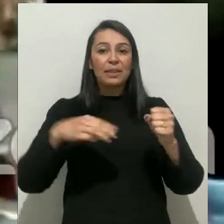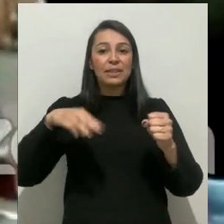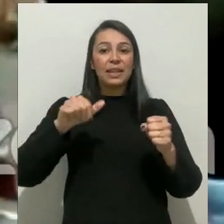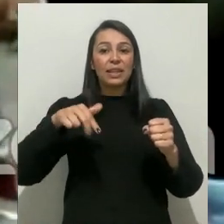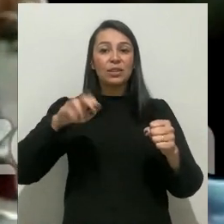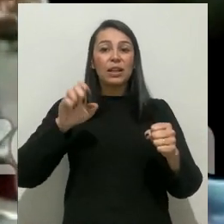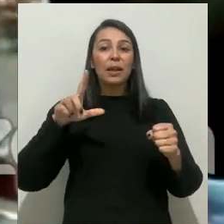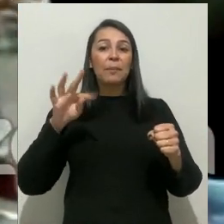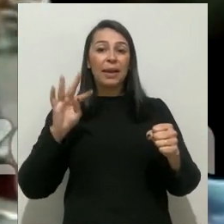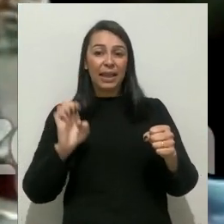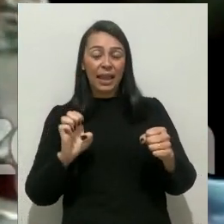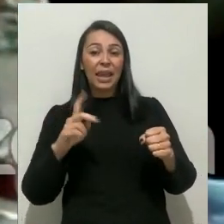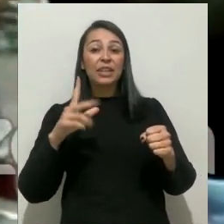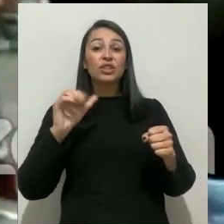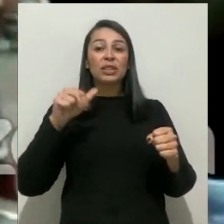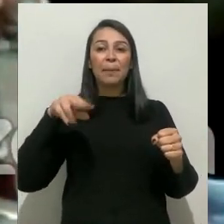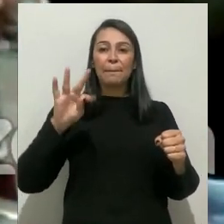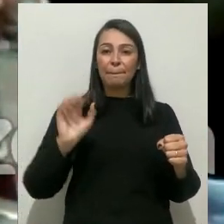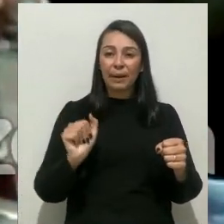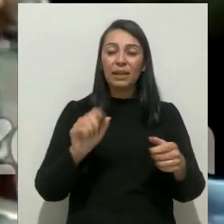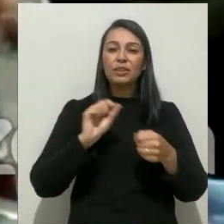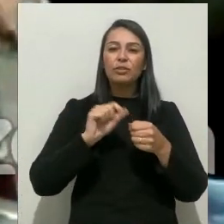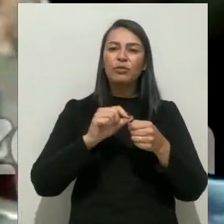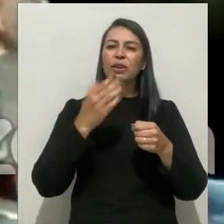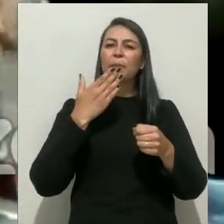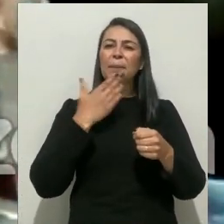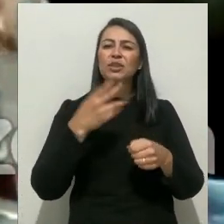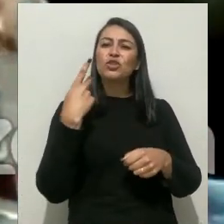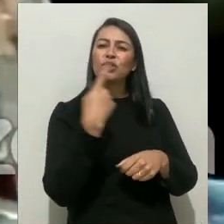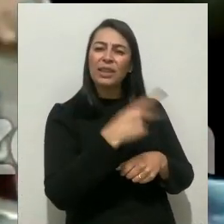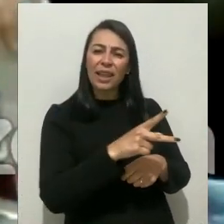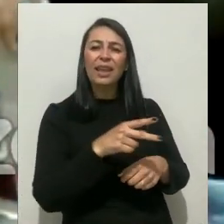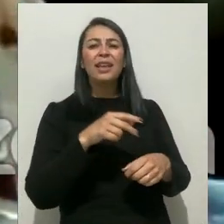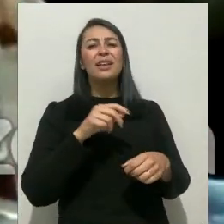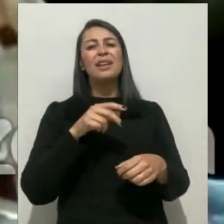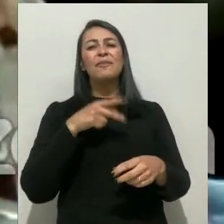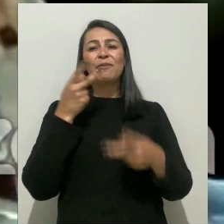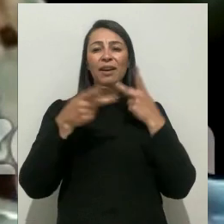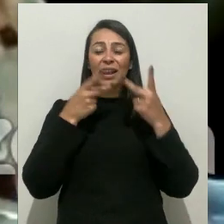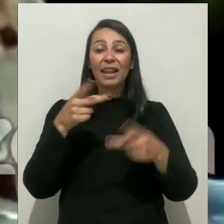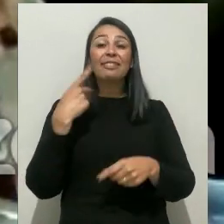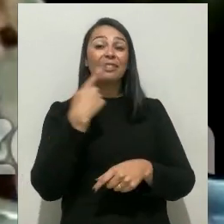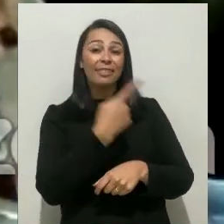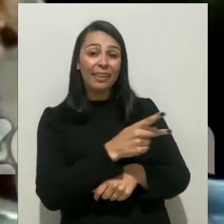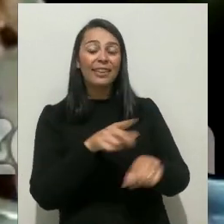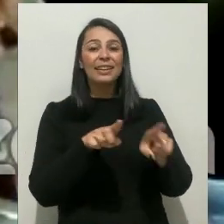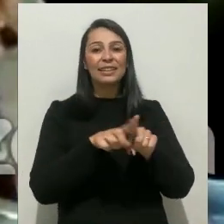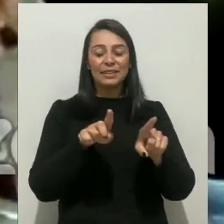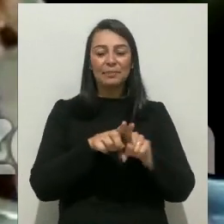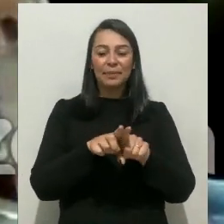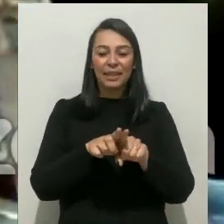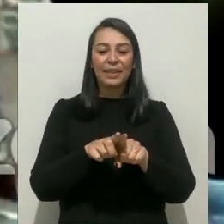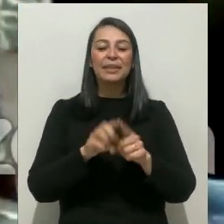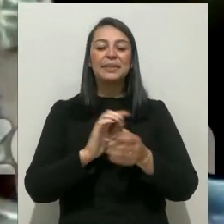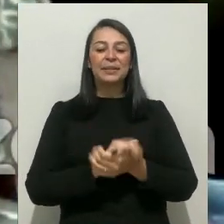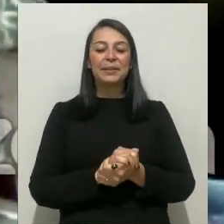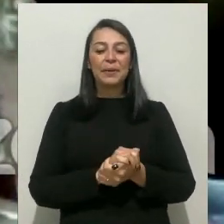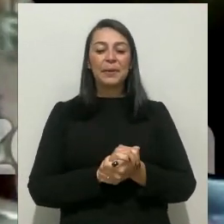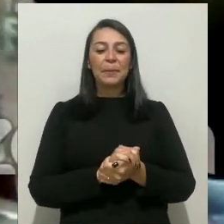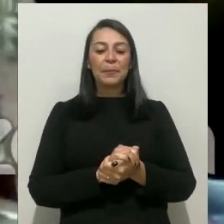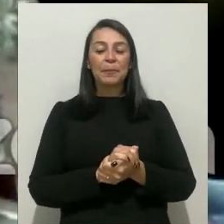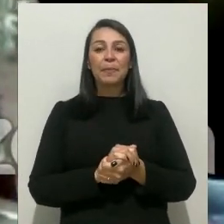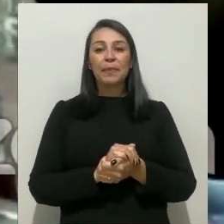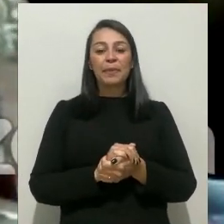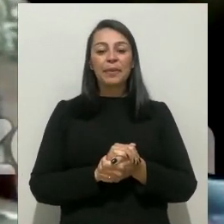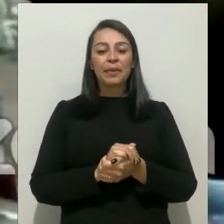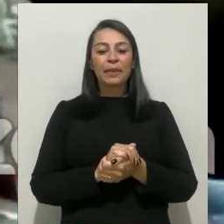feita a pedido dele, que foi feita a partir das falas dele, né? essa confusão de Cristo francês. Em algum